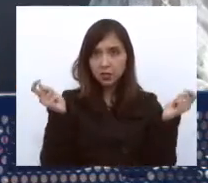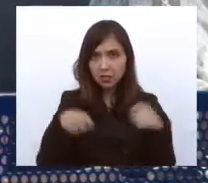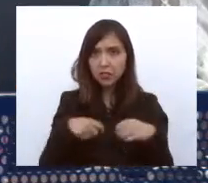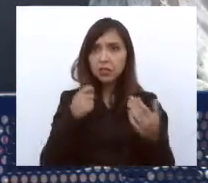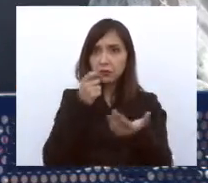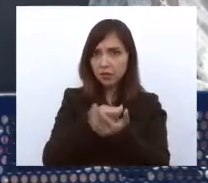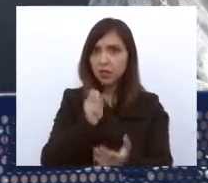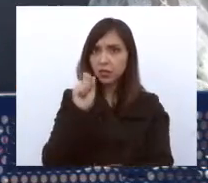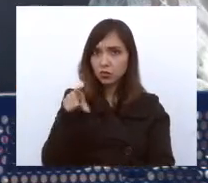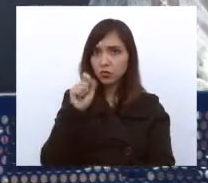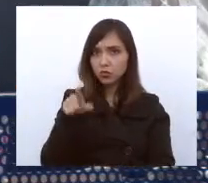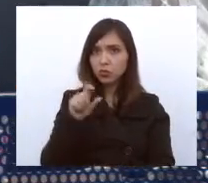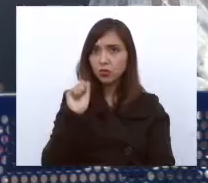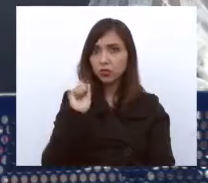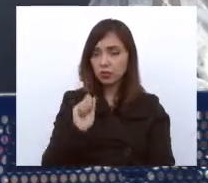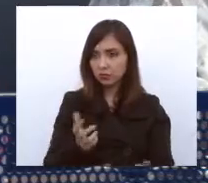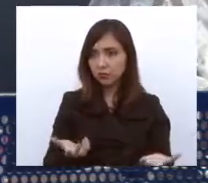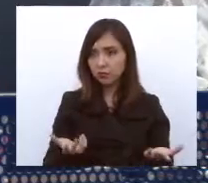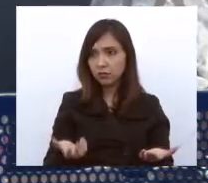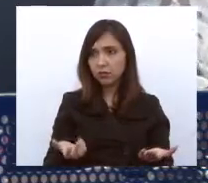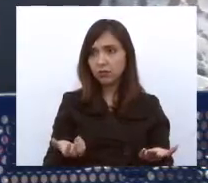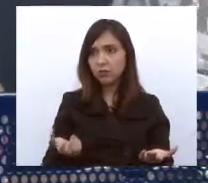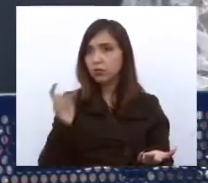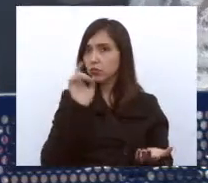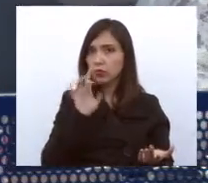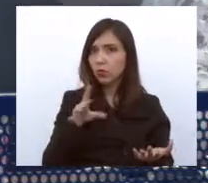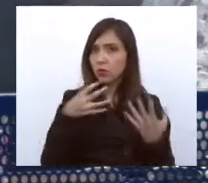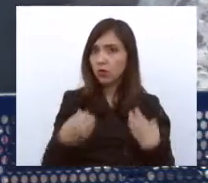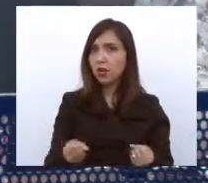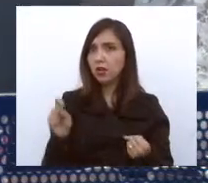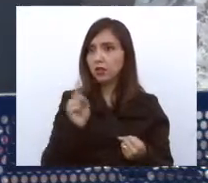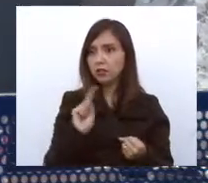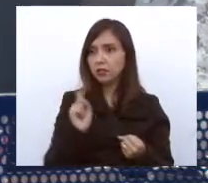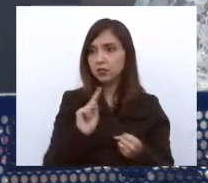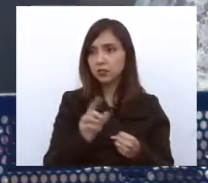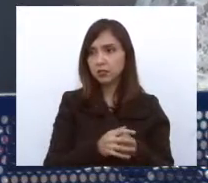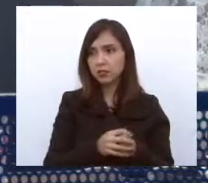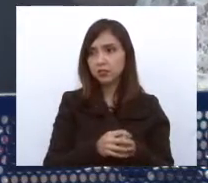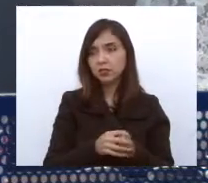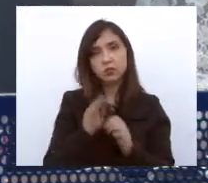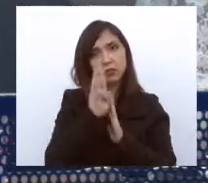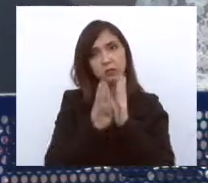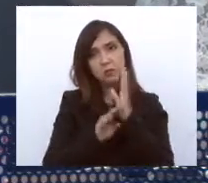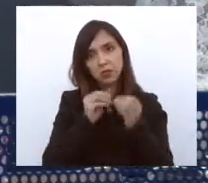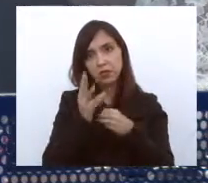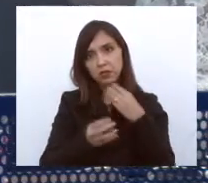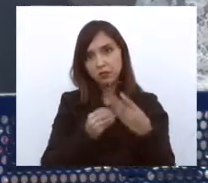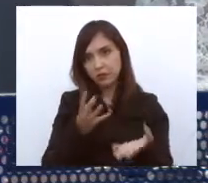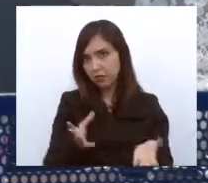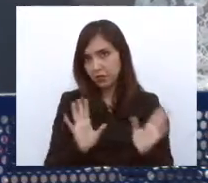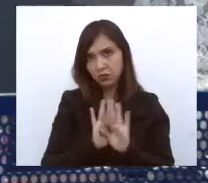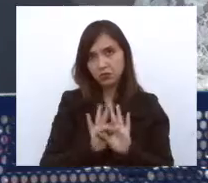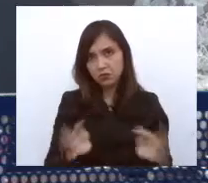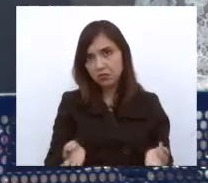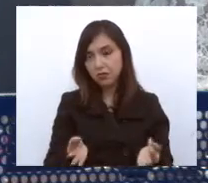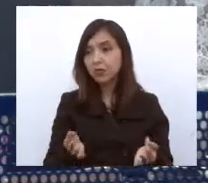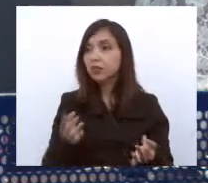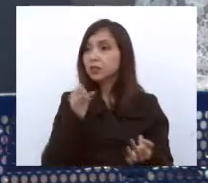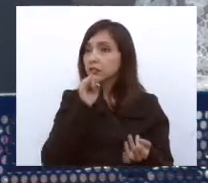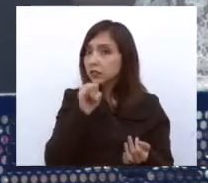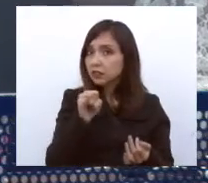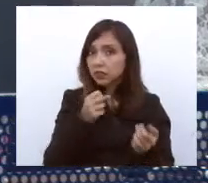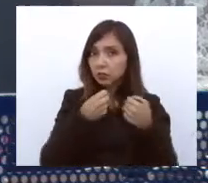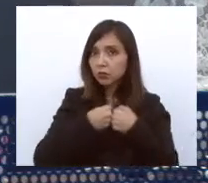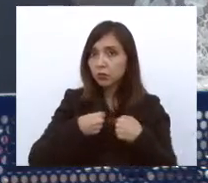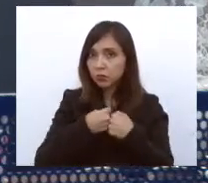também a Zona Azul. Não sou favorável a dar benefício por dar o benefício. E se não tem uma luta